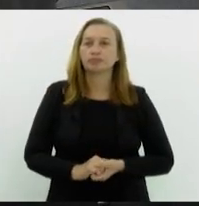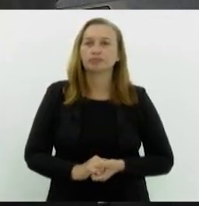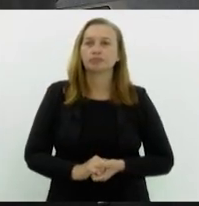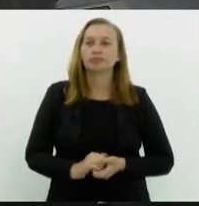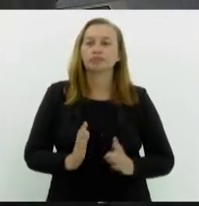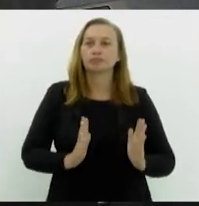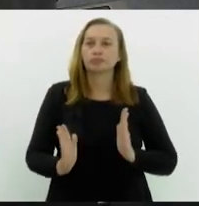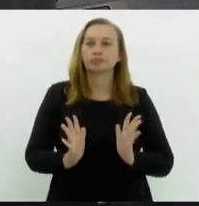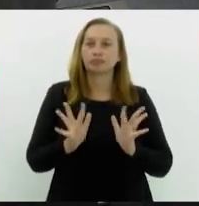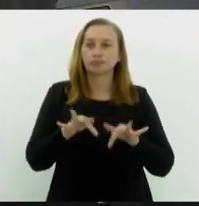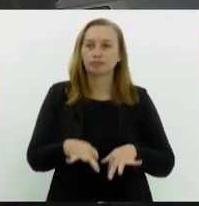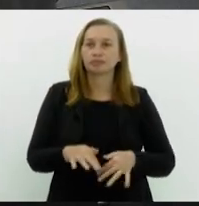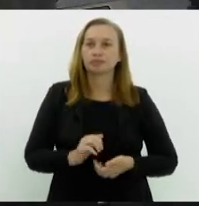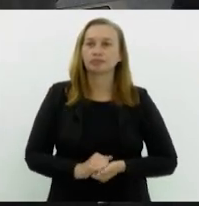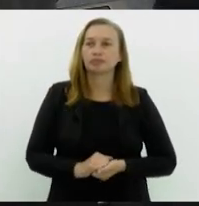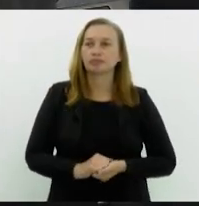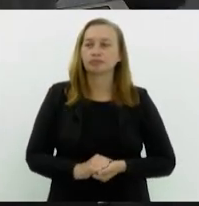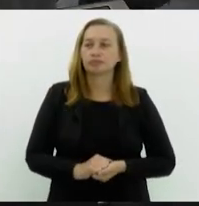expediente final.